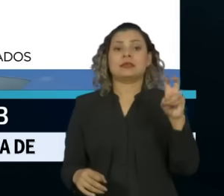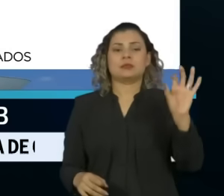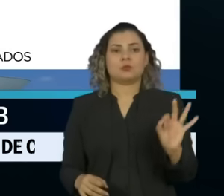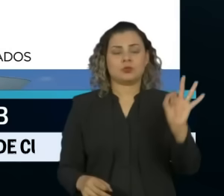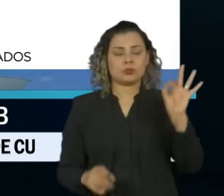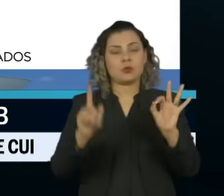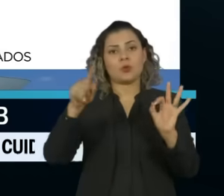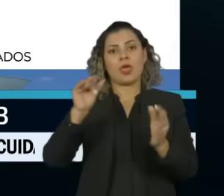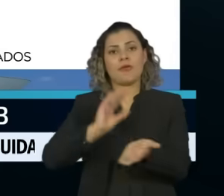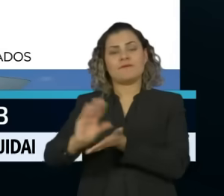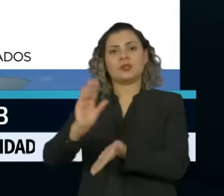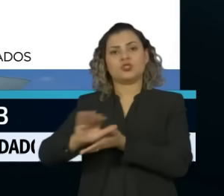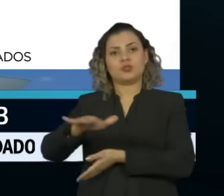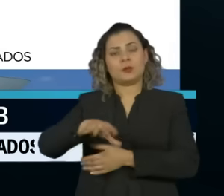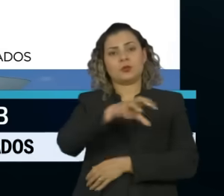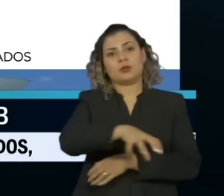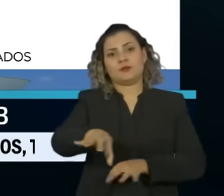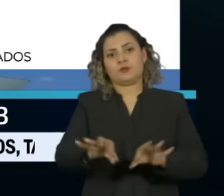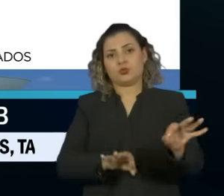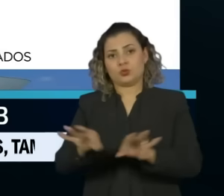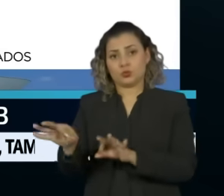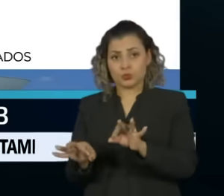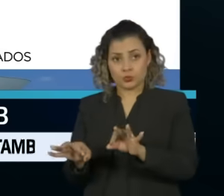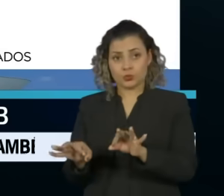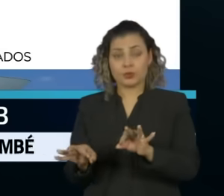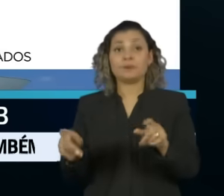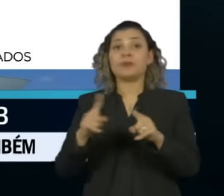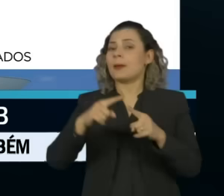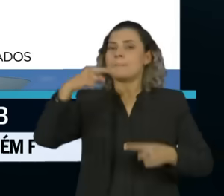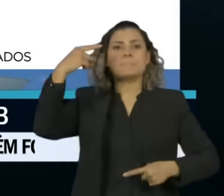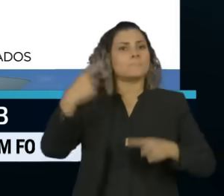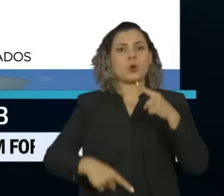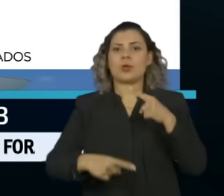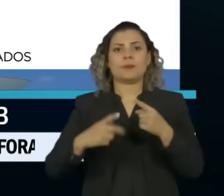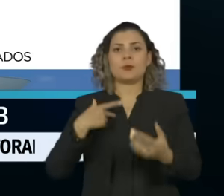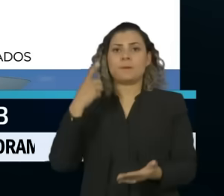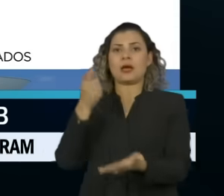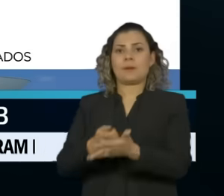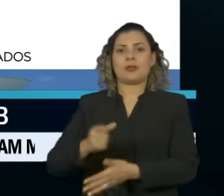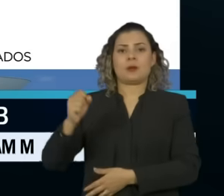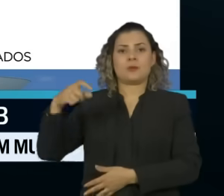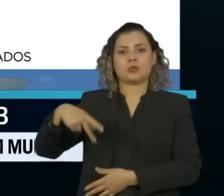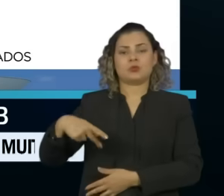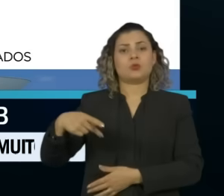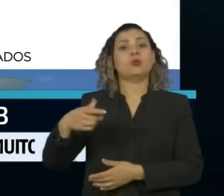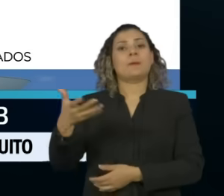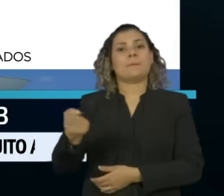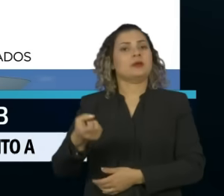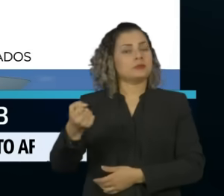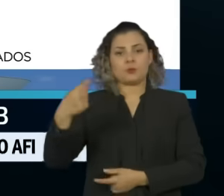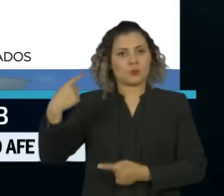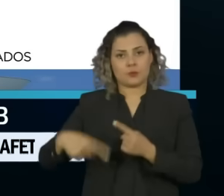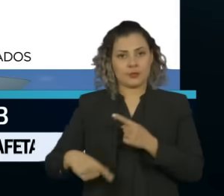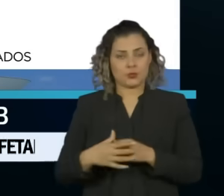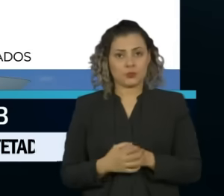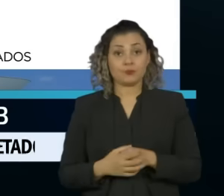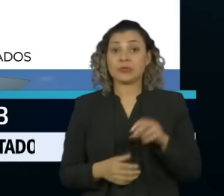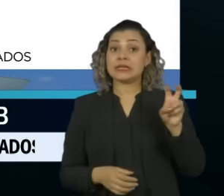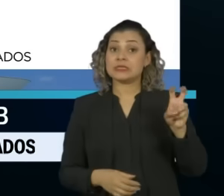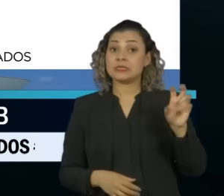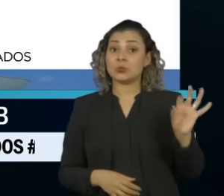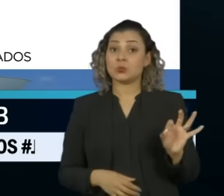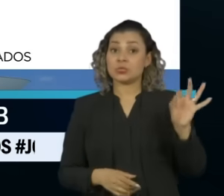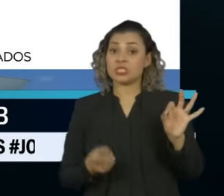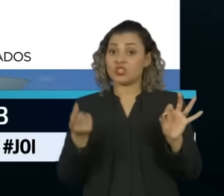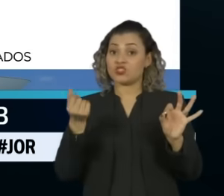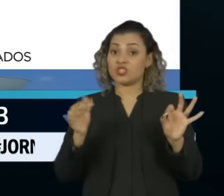para investimentos em infraestrutura. E fica proibido o pagamento de aposentadorias e pensões. 5% dos